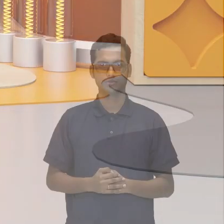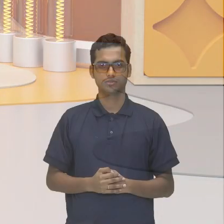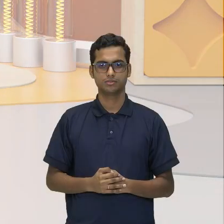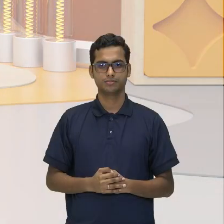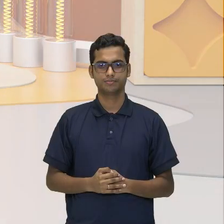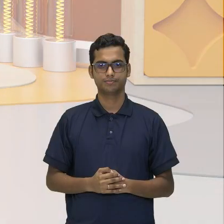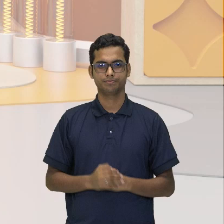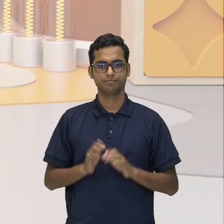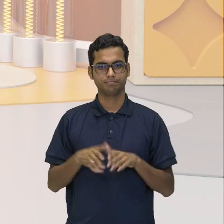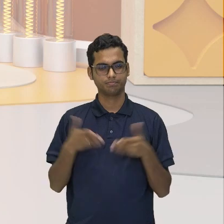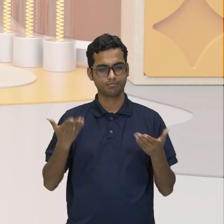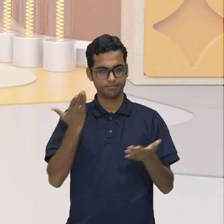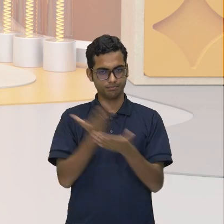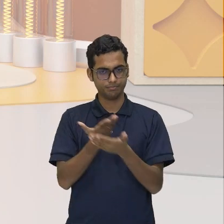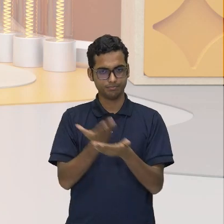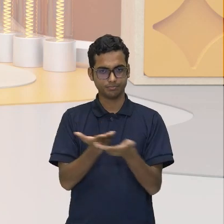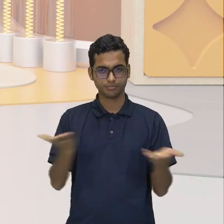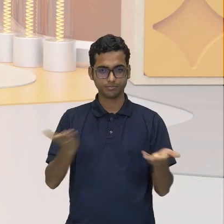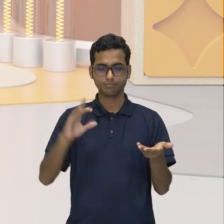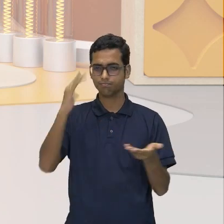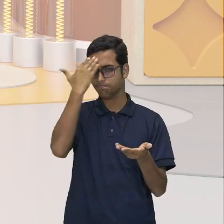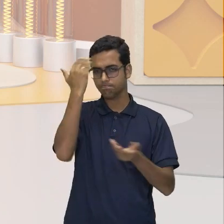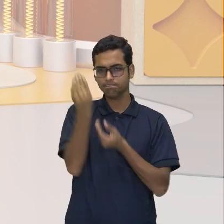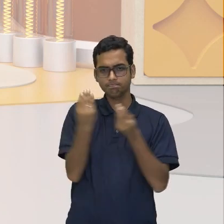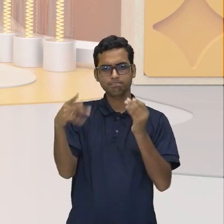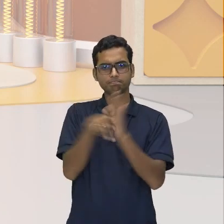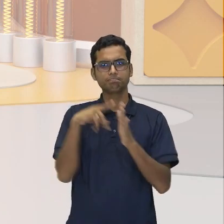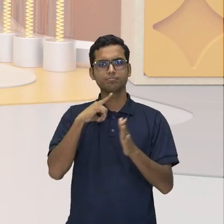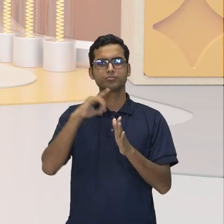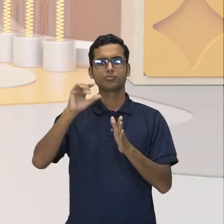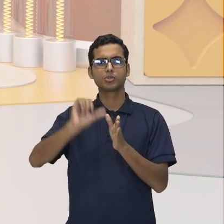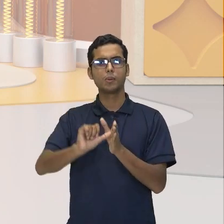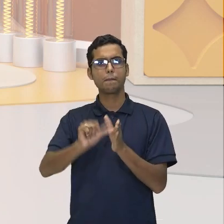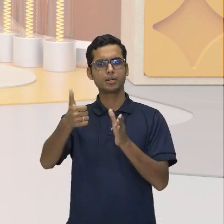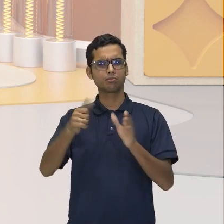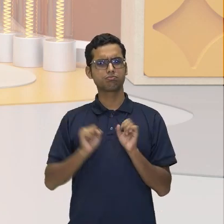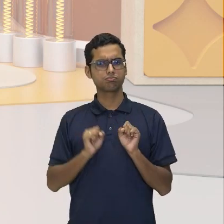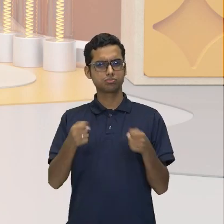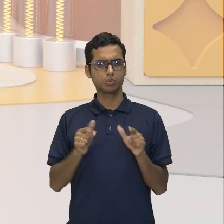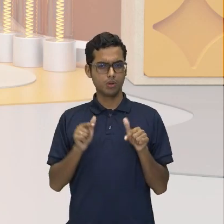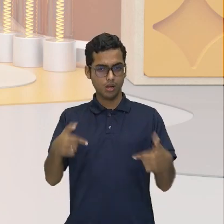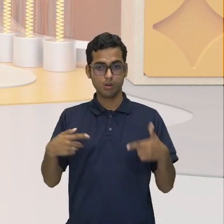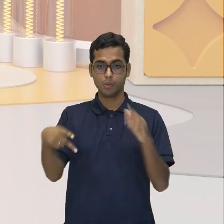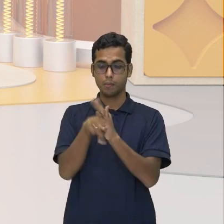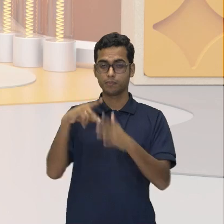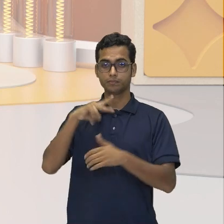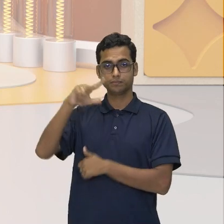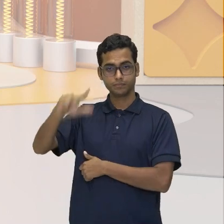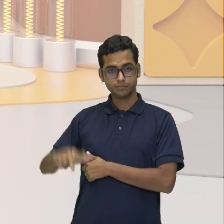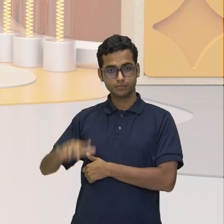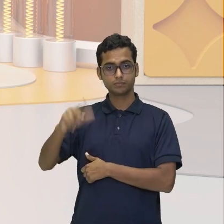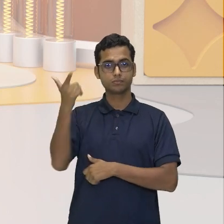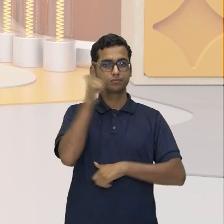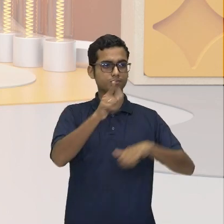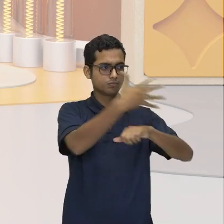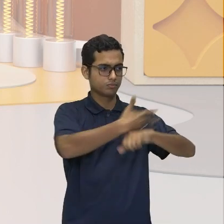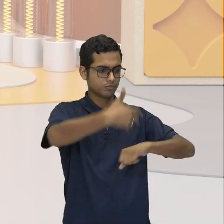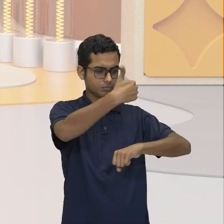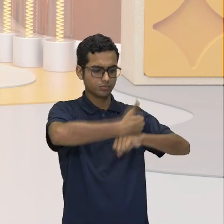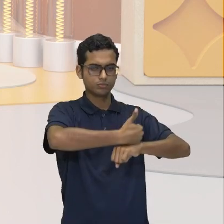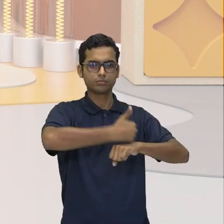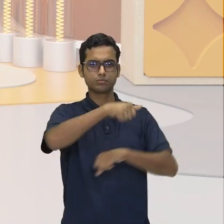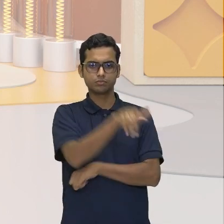Muito bem, então nessa aula a gente vai entender os primeiros esforços de Portugal para a colonização